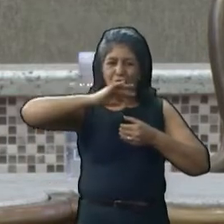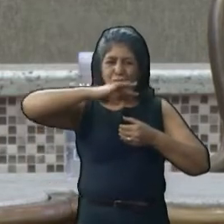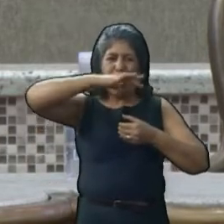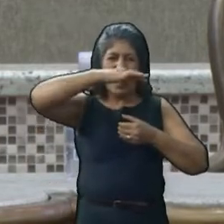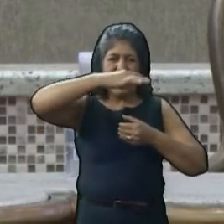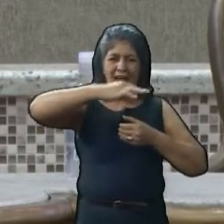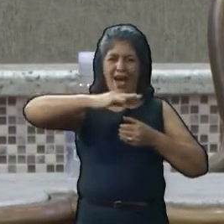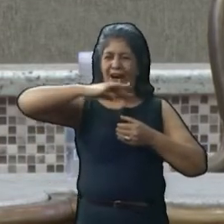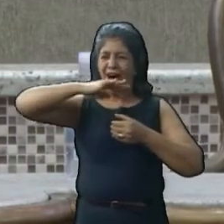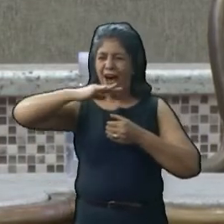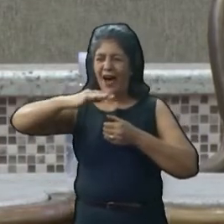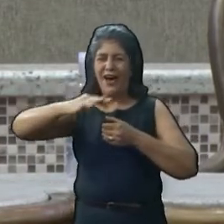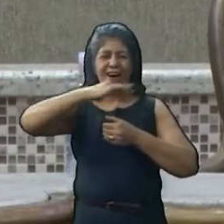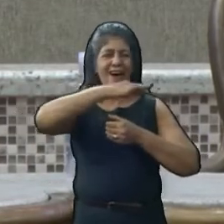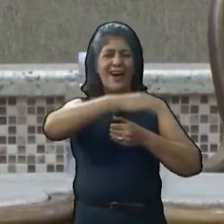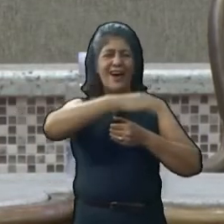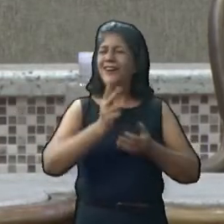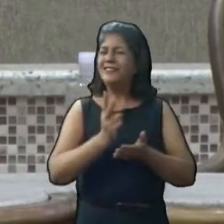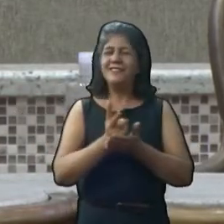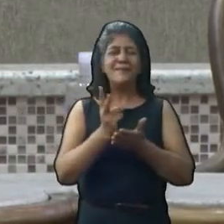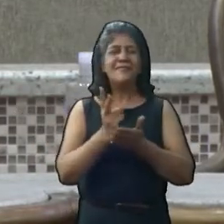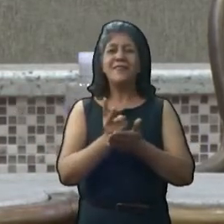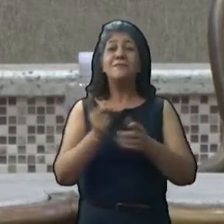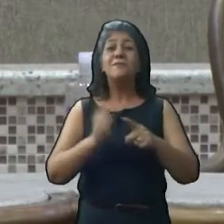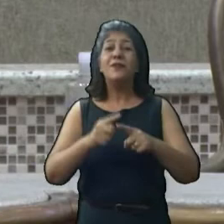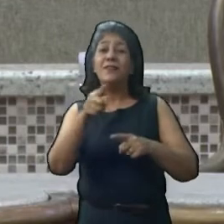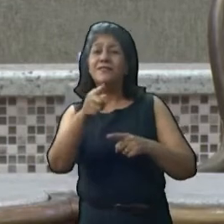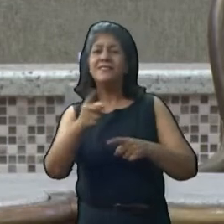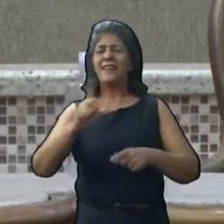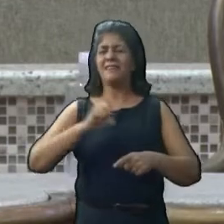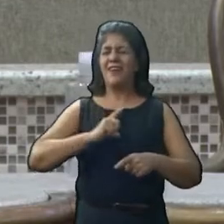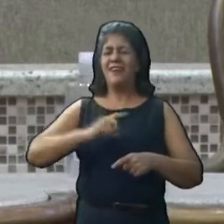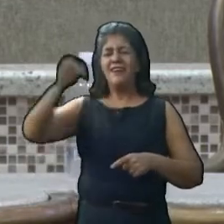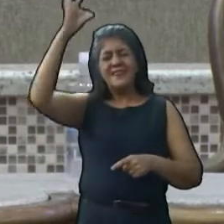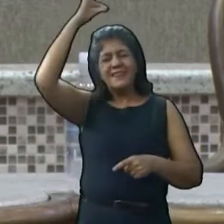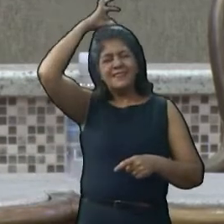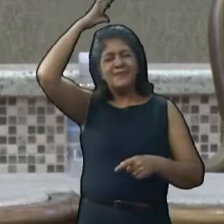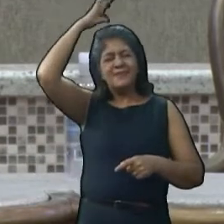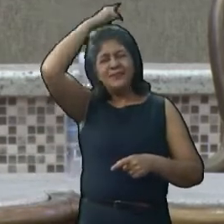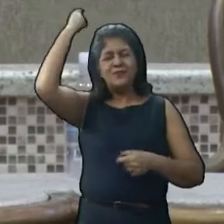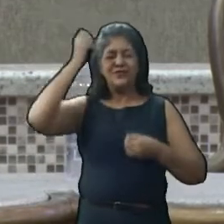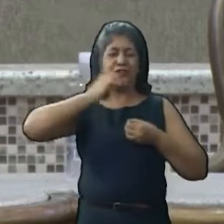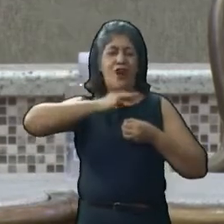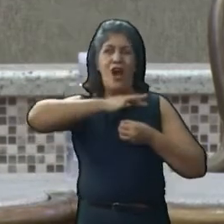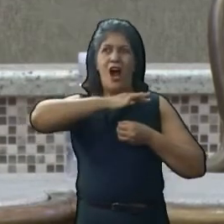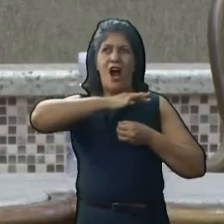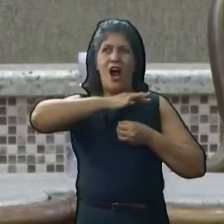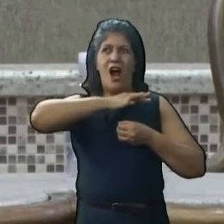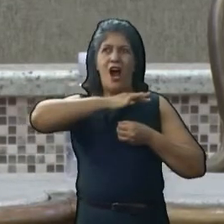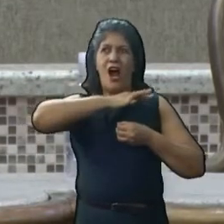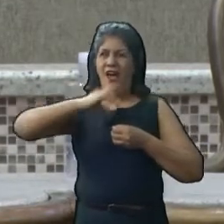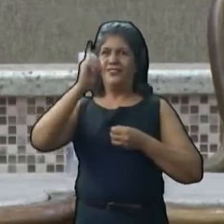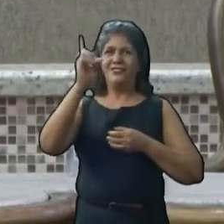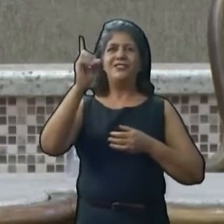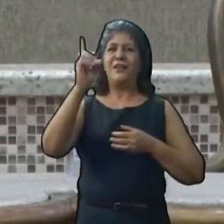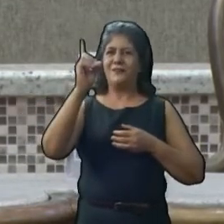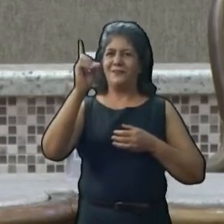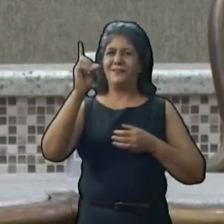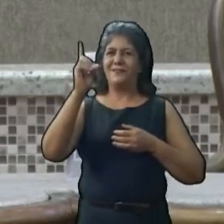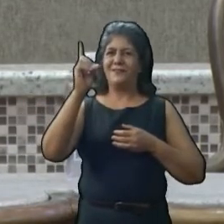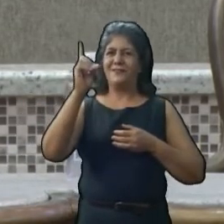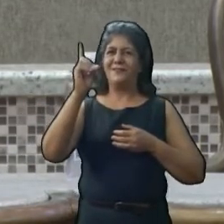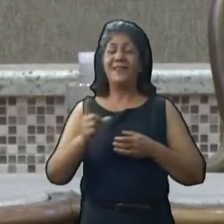glória seja dada ao nome do senhor jesus cristo ser cheio de deus a um texto lá em salmo